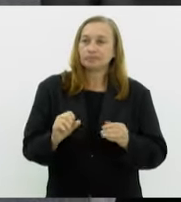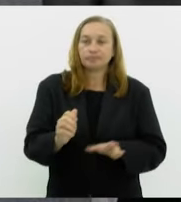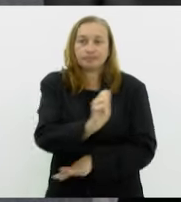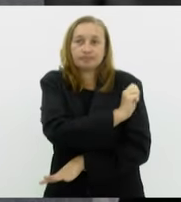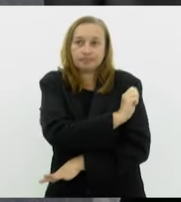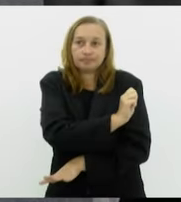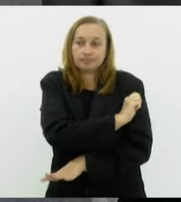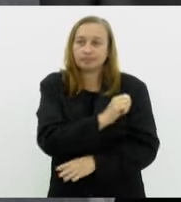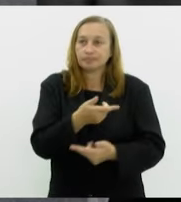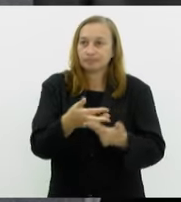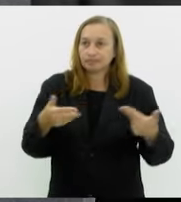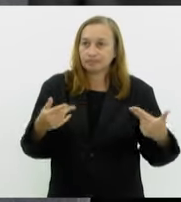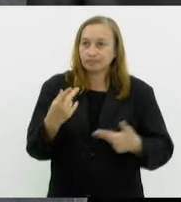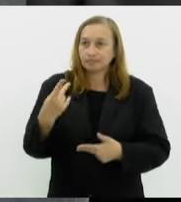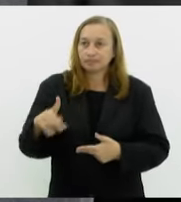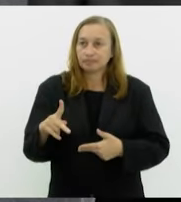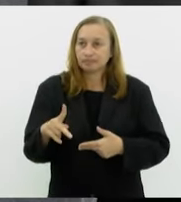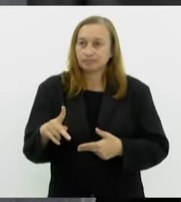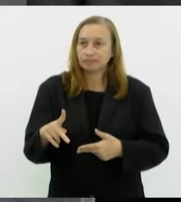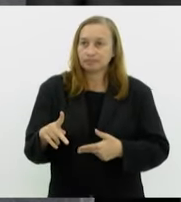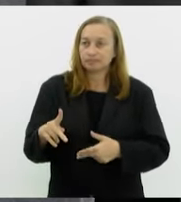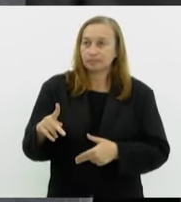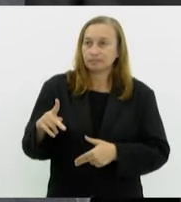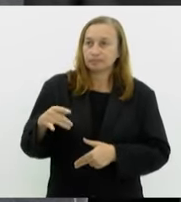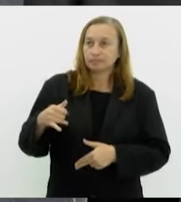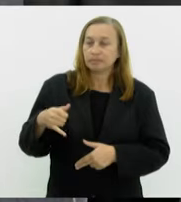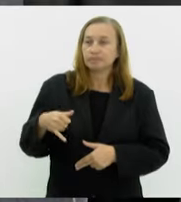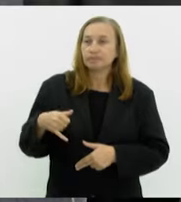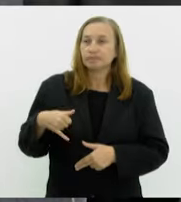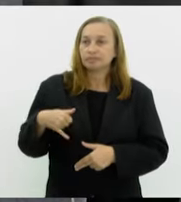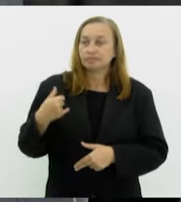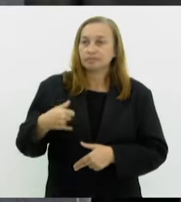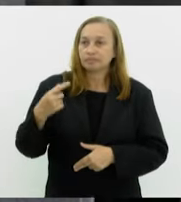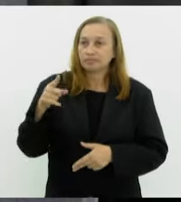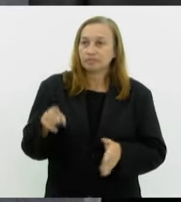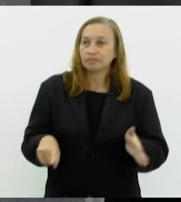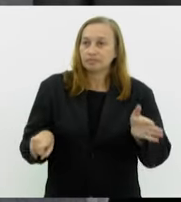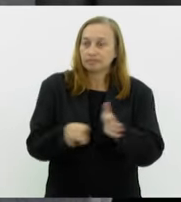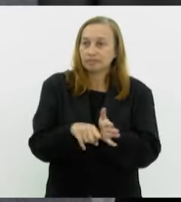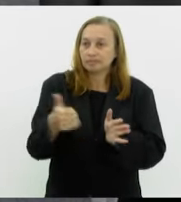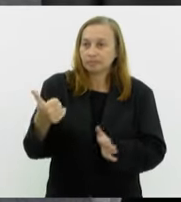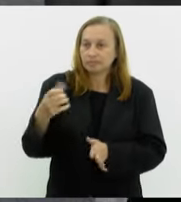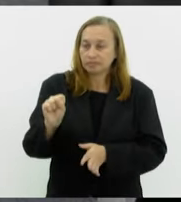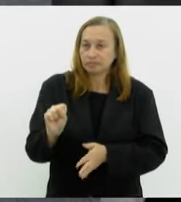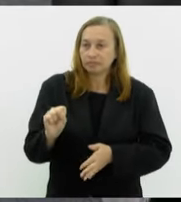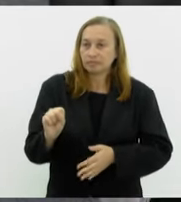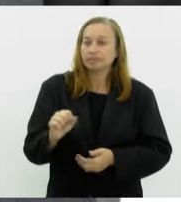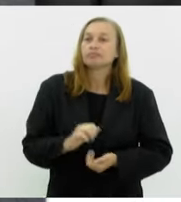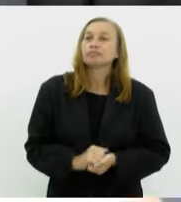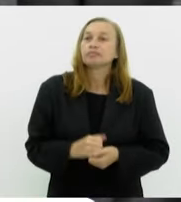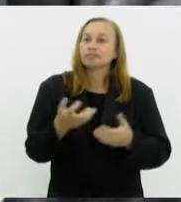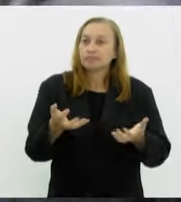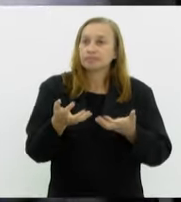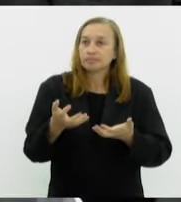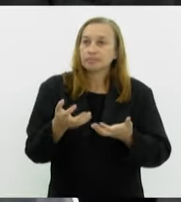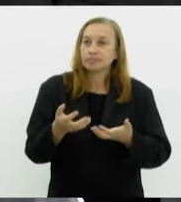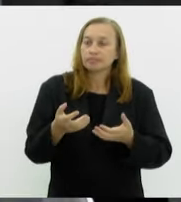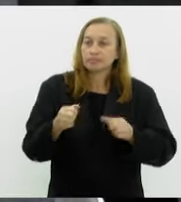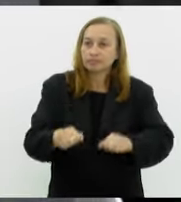estudantes, muitos deles menores de idade, representando o anseio do conjunto das e dos estudantes de São Paulo, que queriam, na